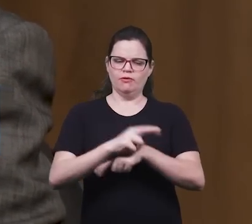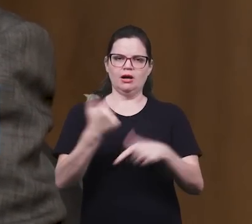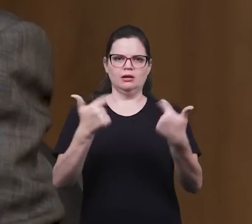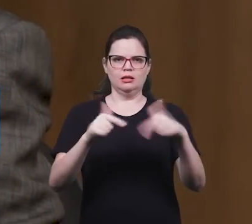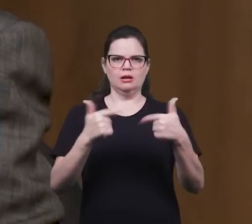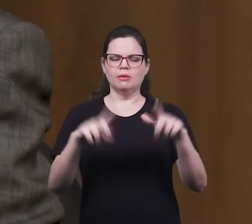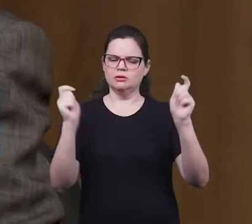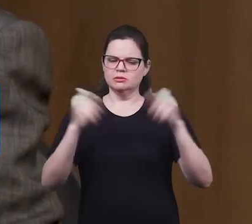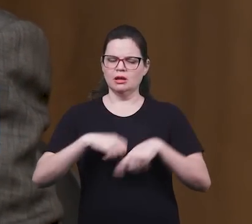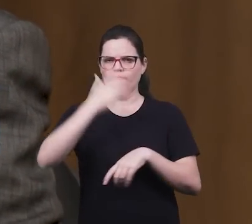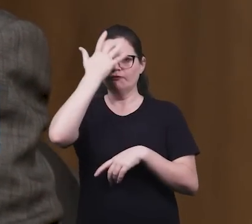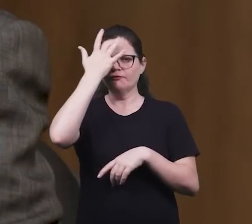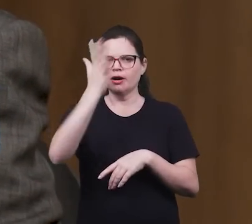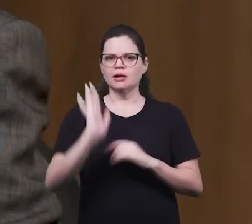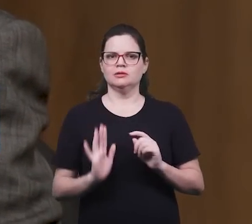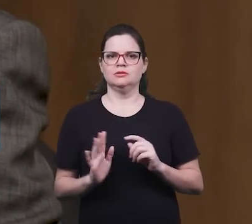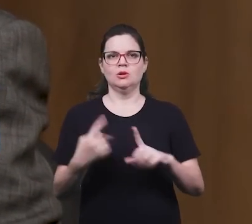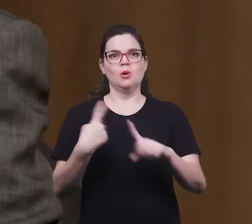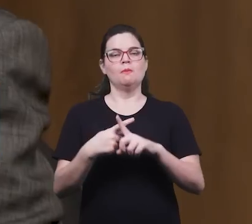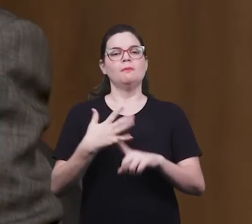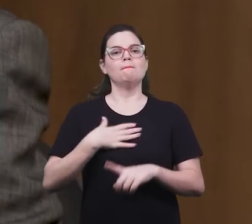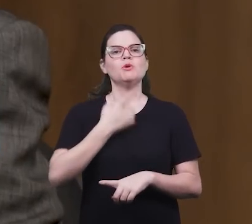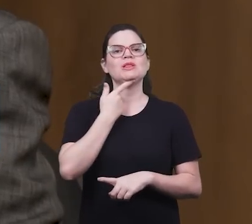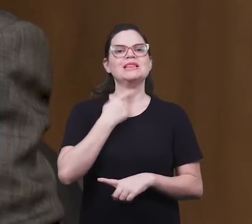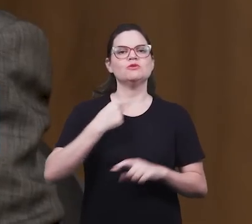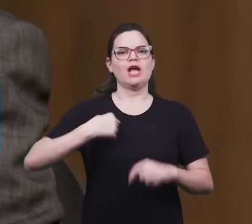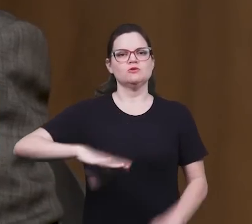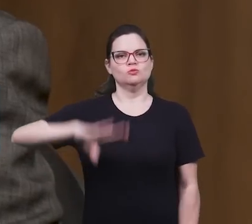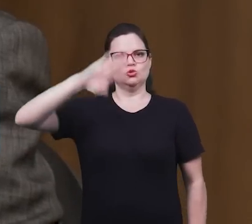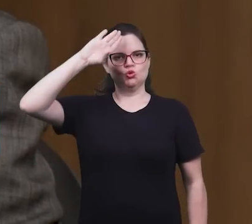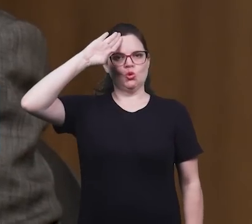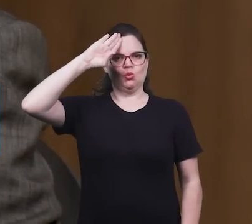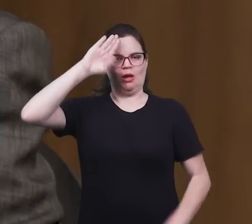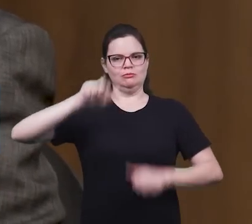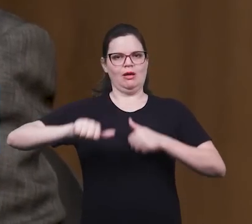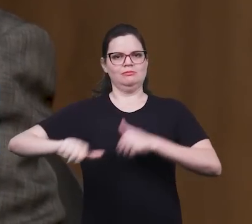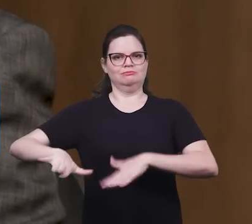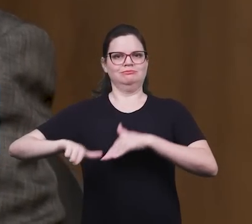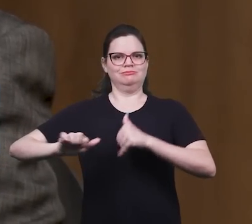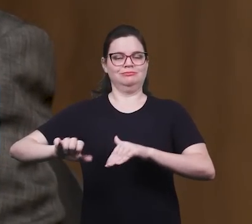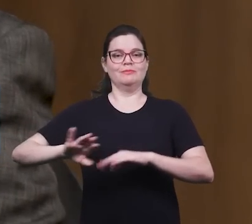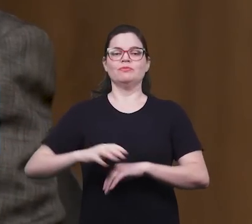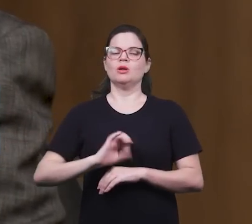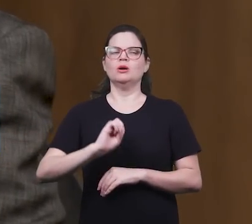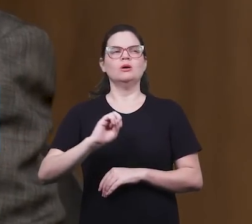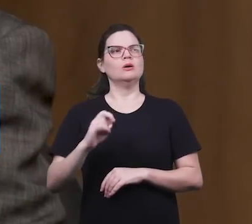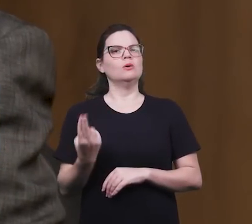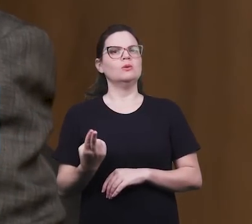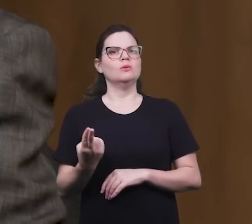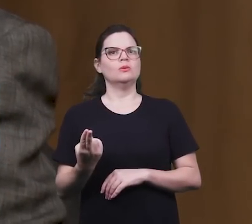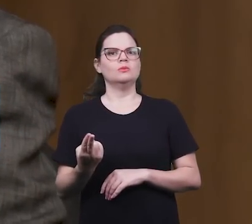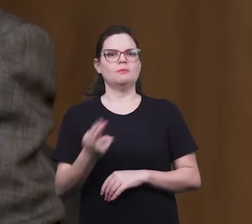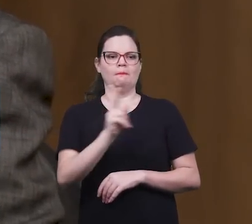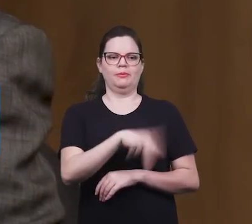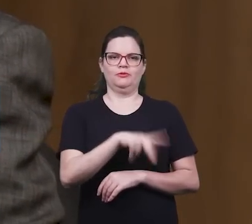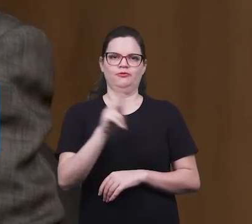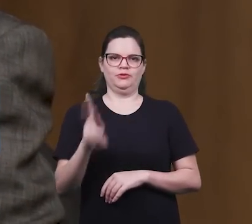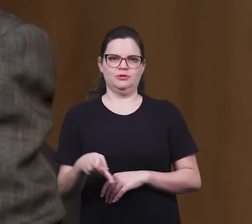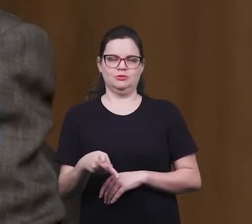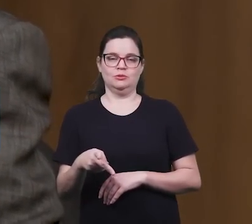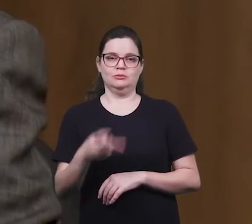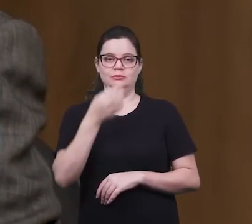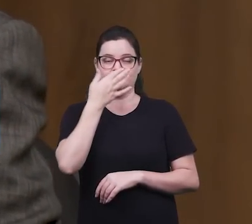Meu desejo eu tinha vontade de ser ou soldado do exército, ou então professor,